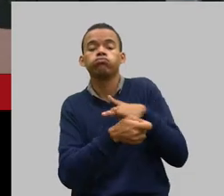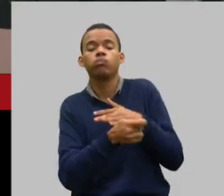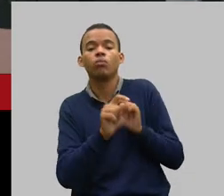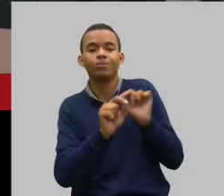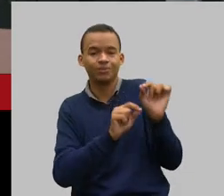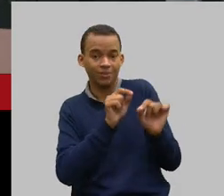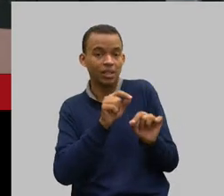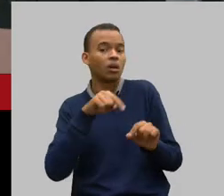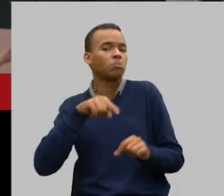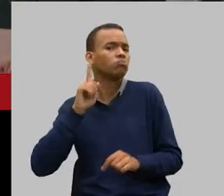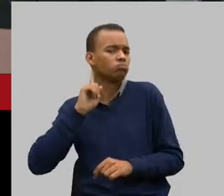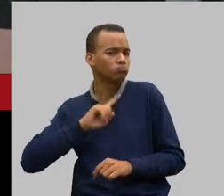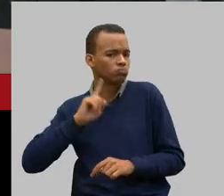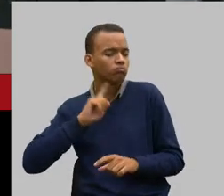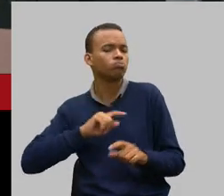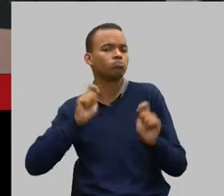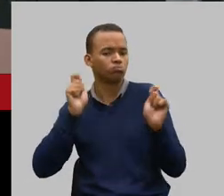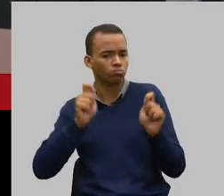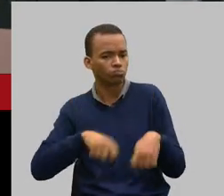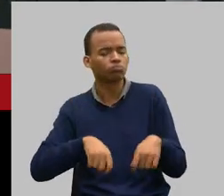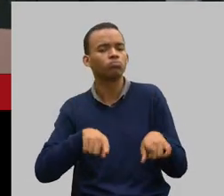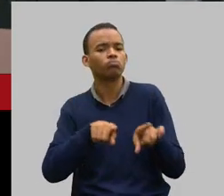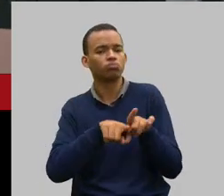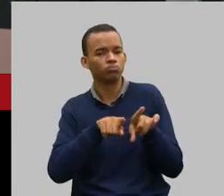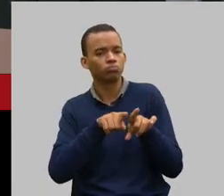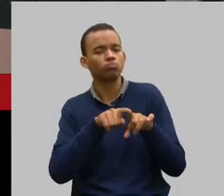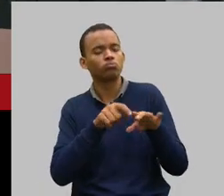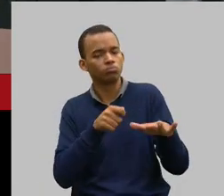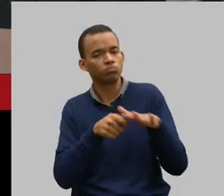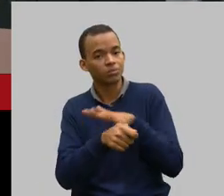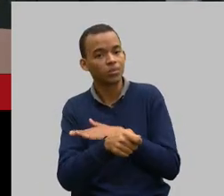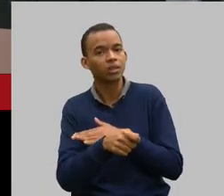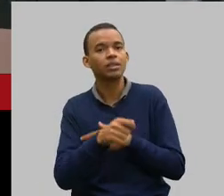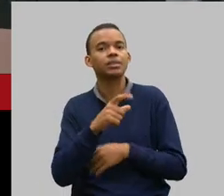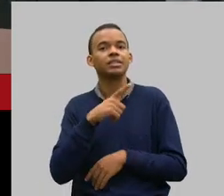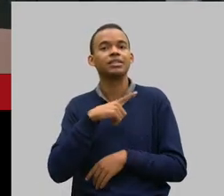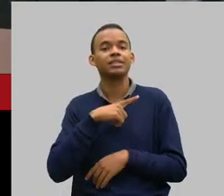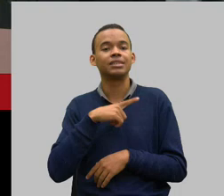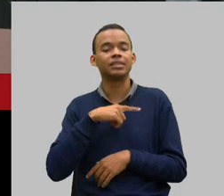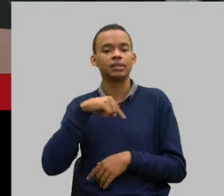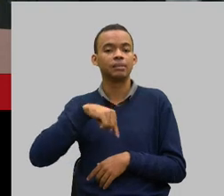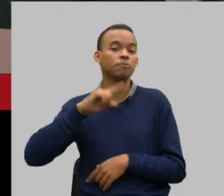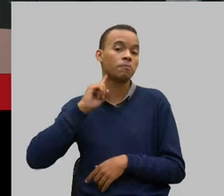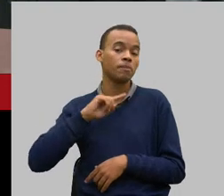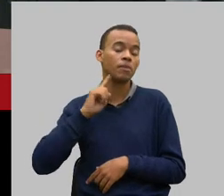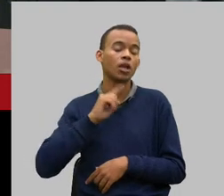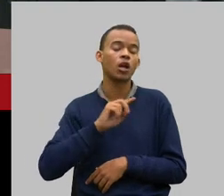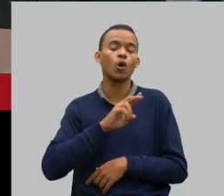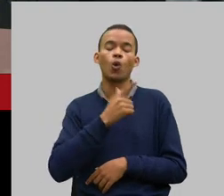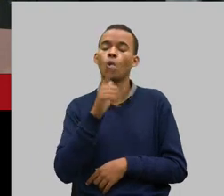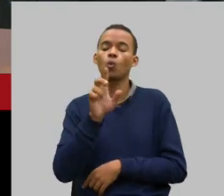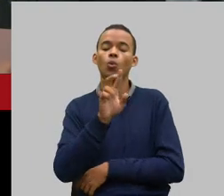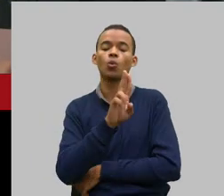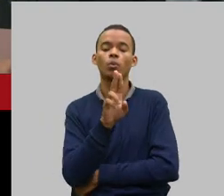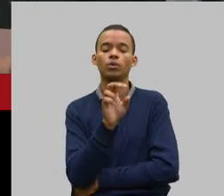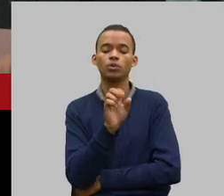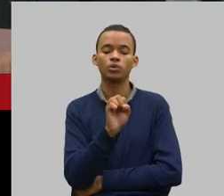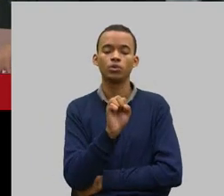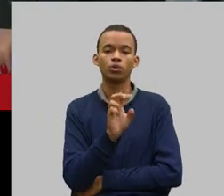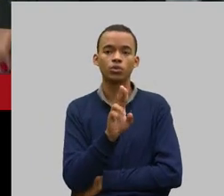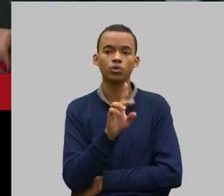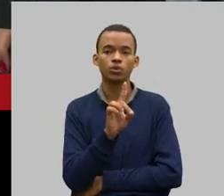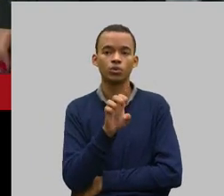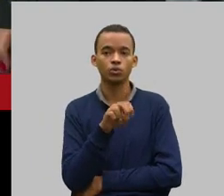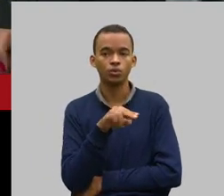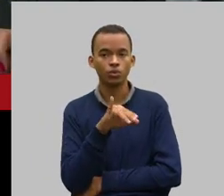for contar com Sud nós temos Sud também aqui em Minas Gerais né em mais de 200 em